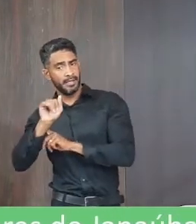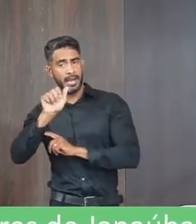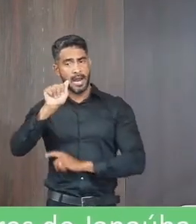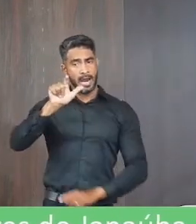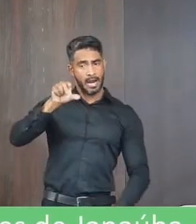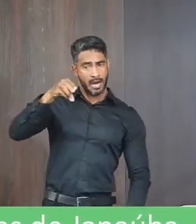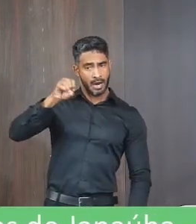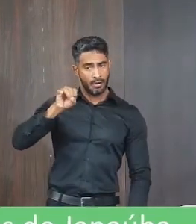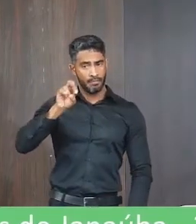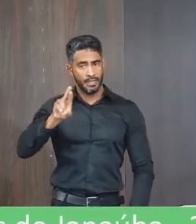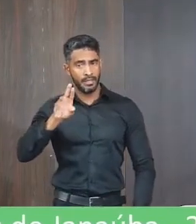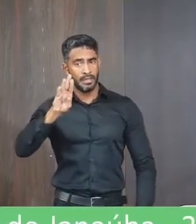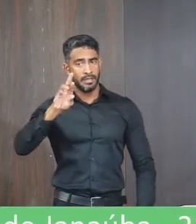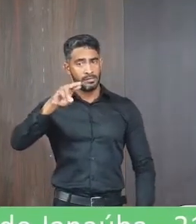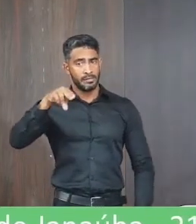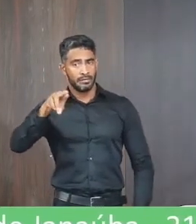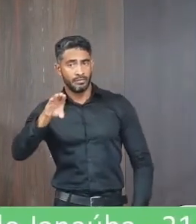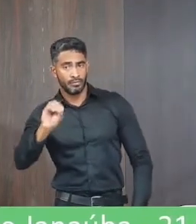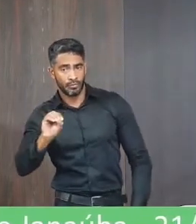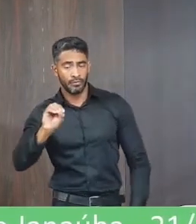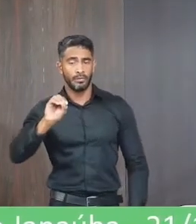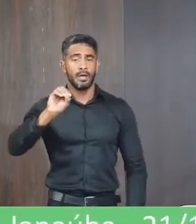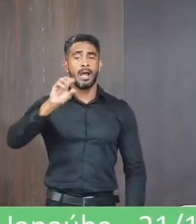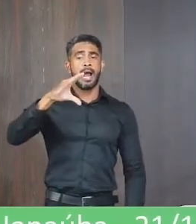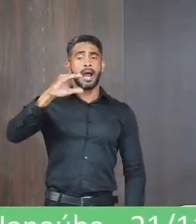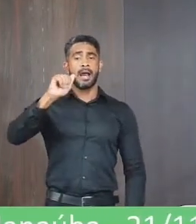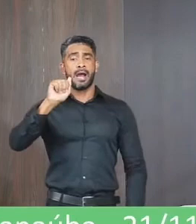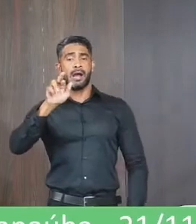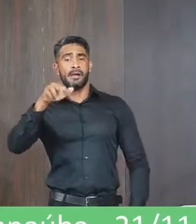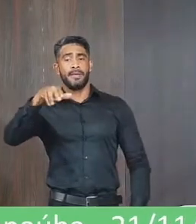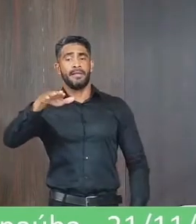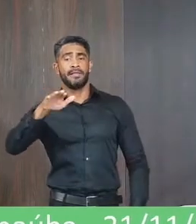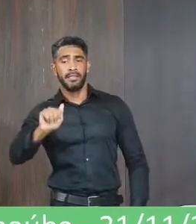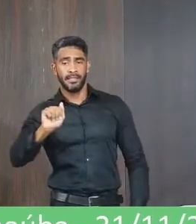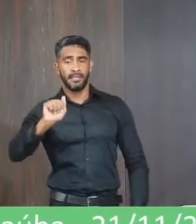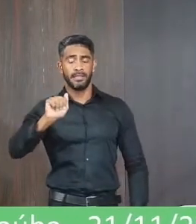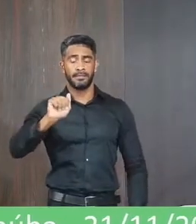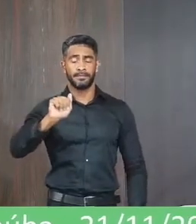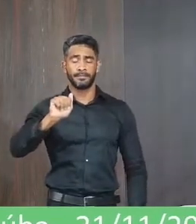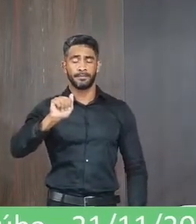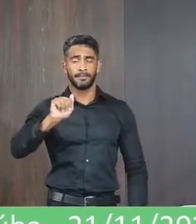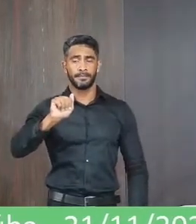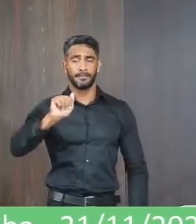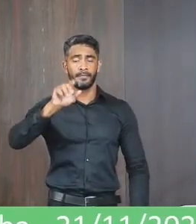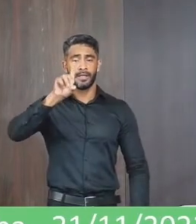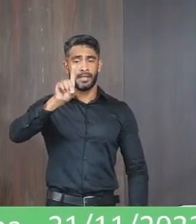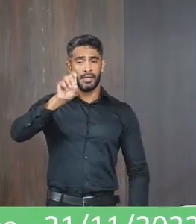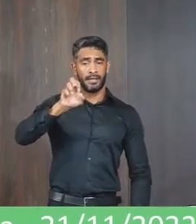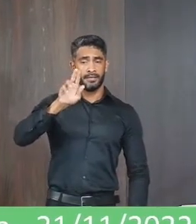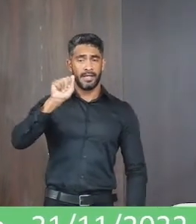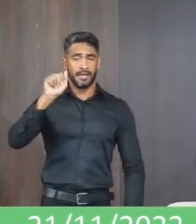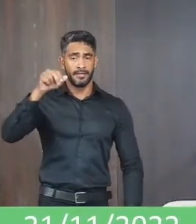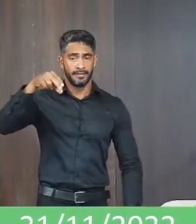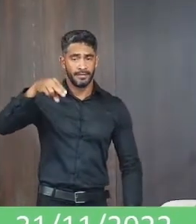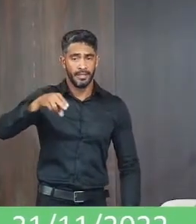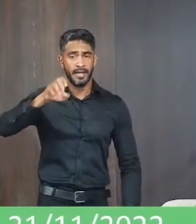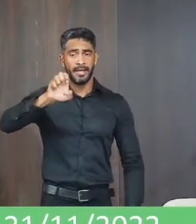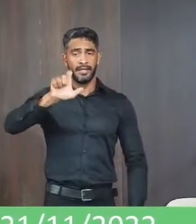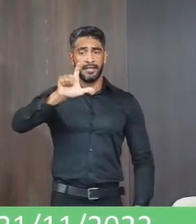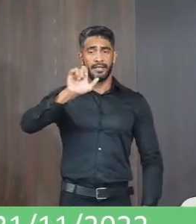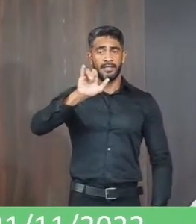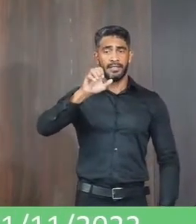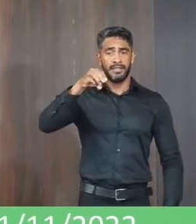Almir Dias Santos, Bruno Henrique Oliveira Mendes, Carmelina Romana da Silva Teixeira, Derlan Miranda dos Reis,